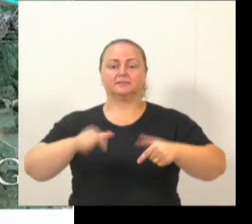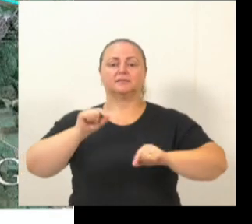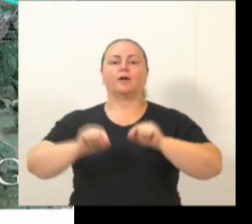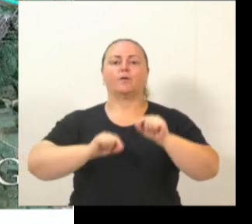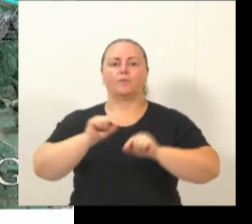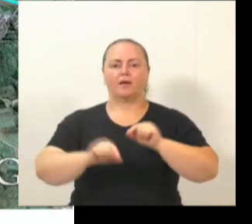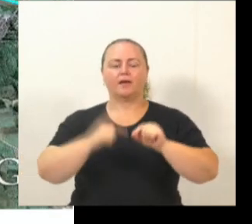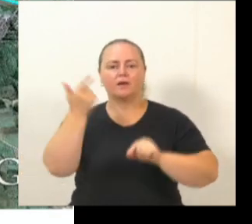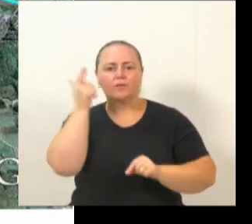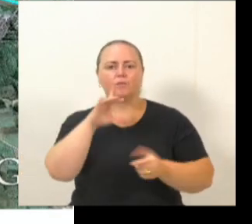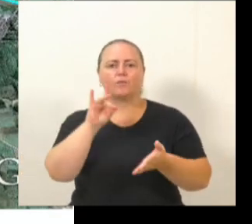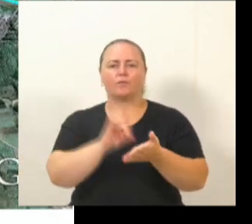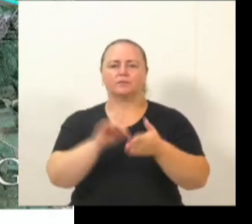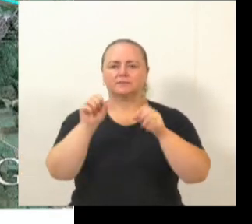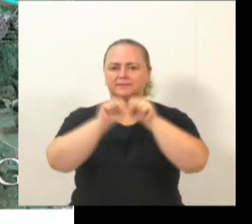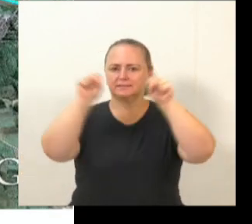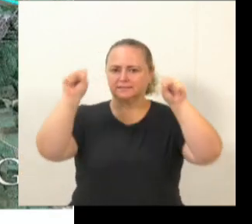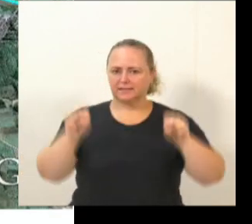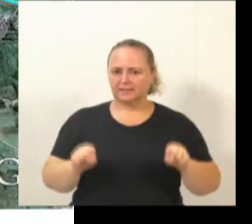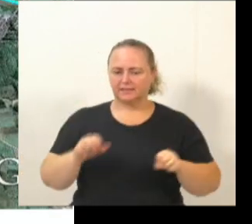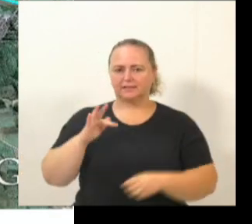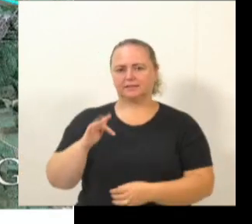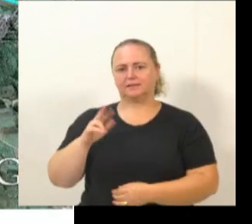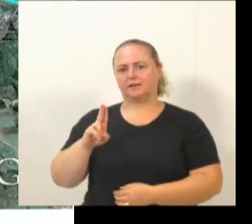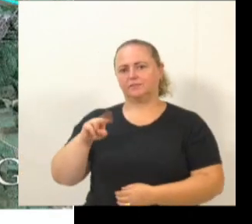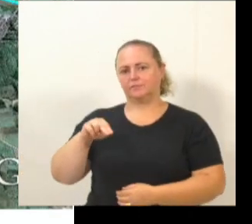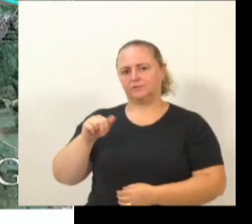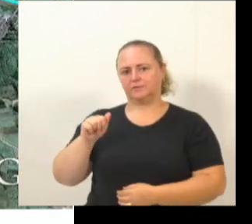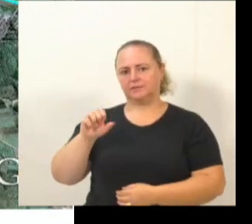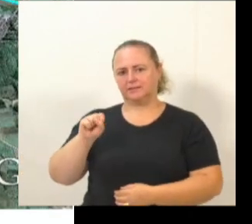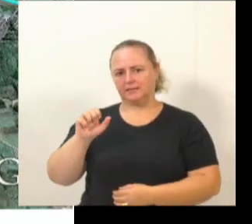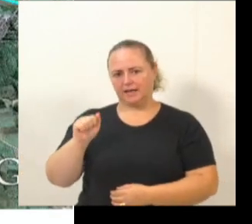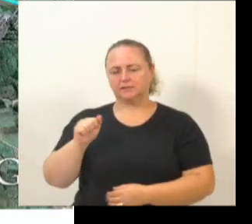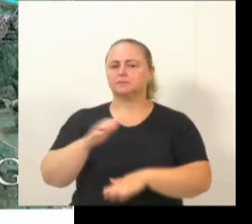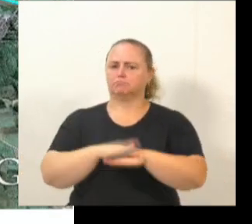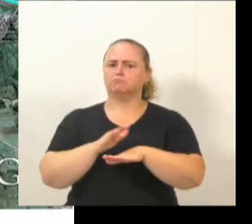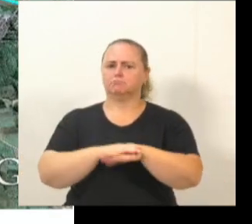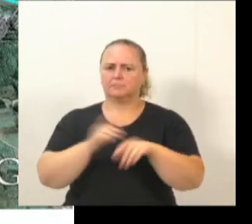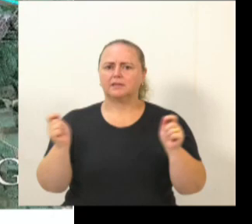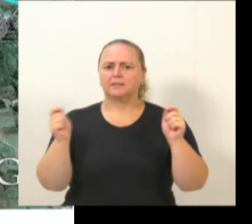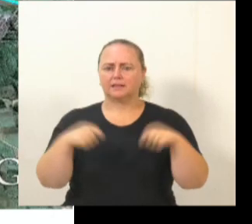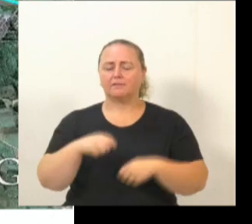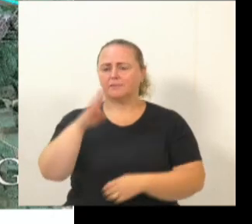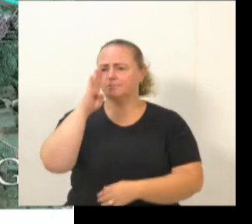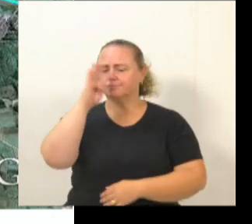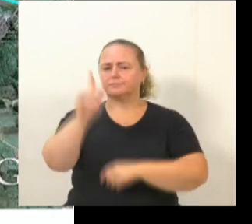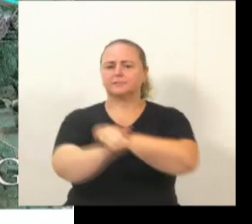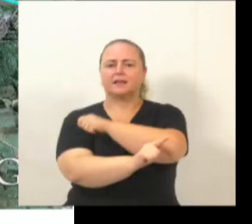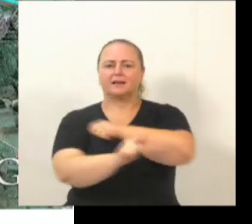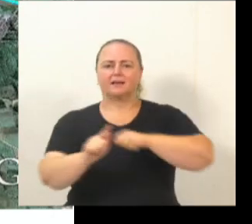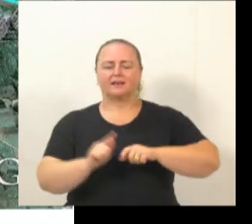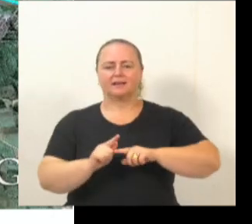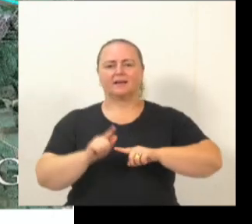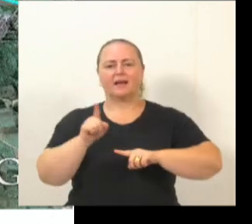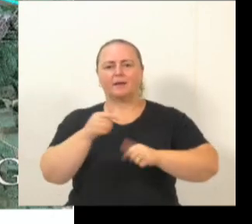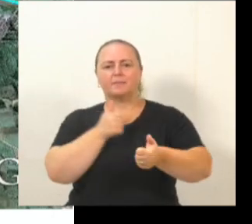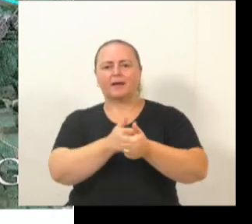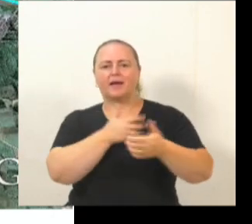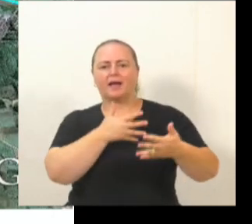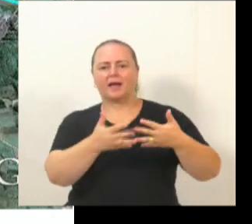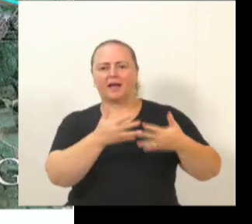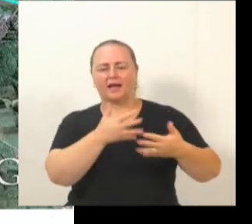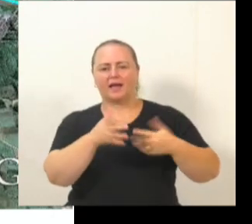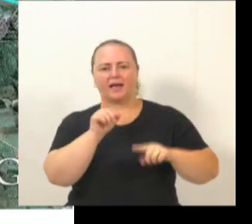sistema da Funasa, que tinha condição de operação, principalmente o Araranguá, ligando na estação do Garcia,